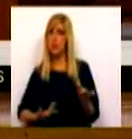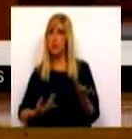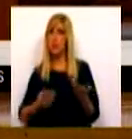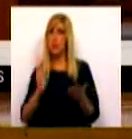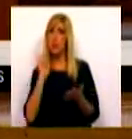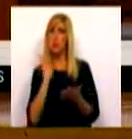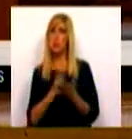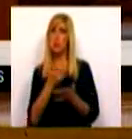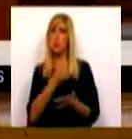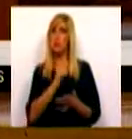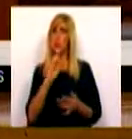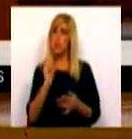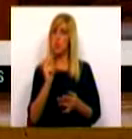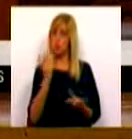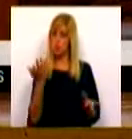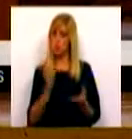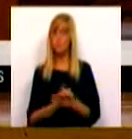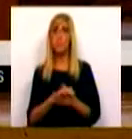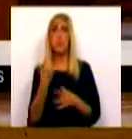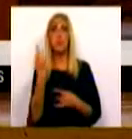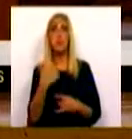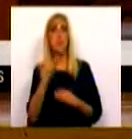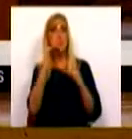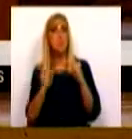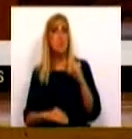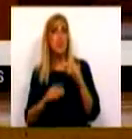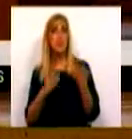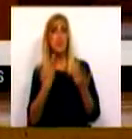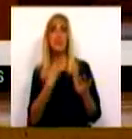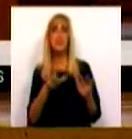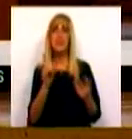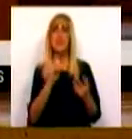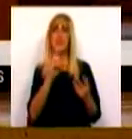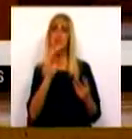últimos 20 anos. Temos menos